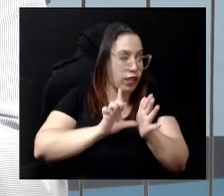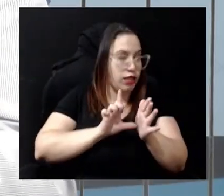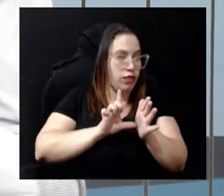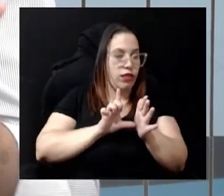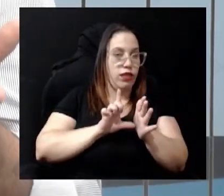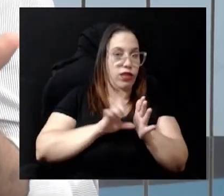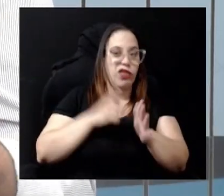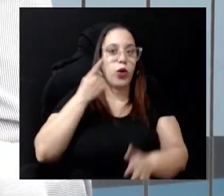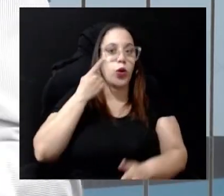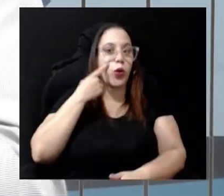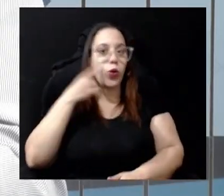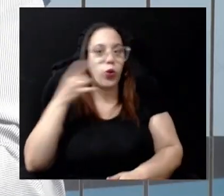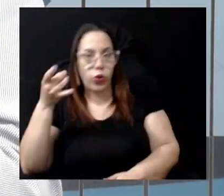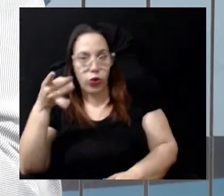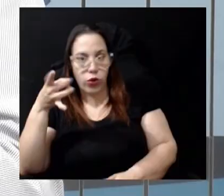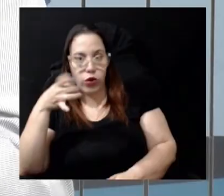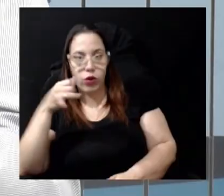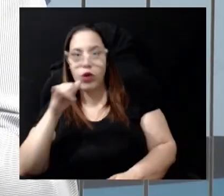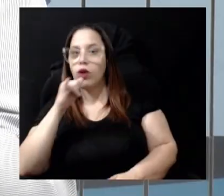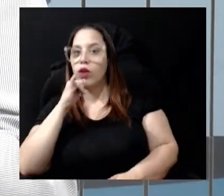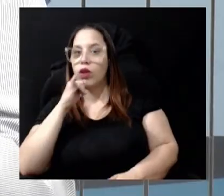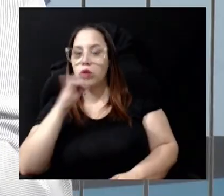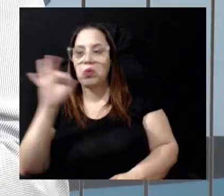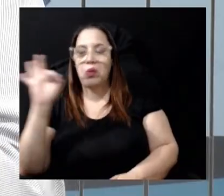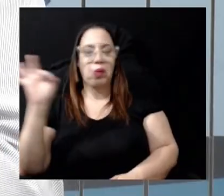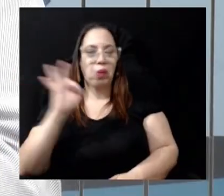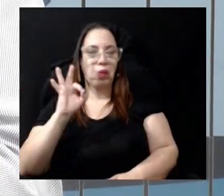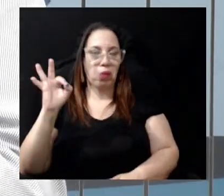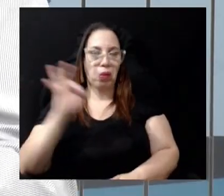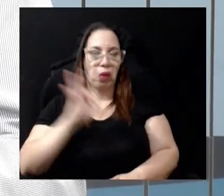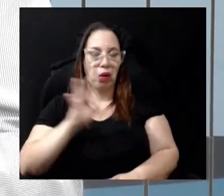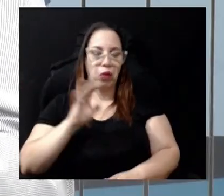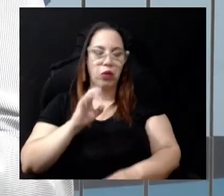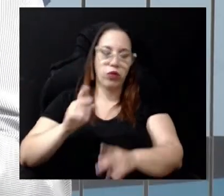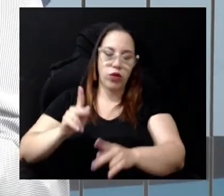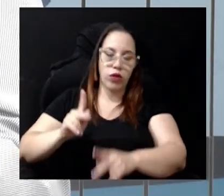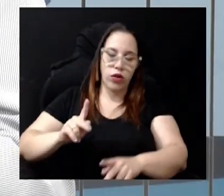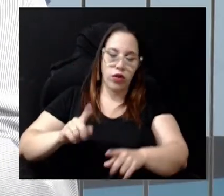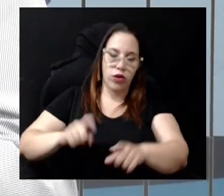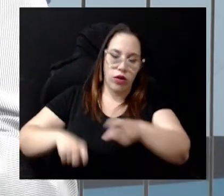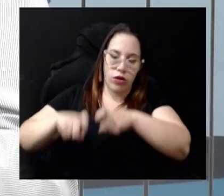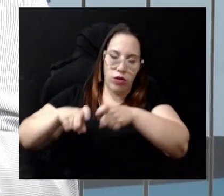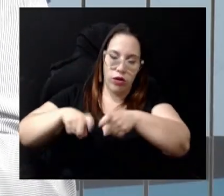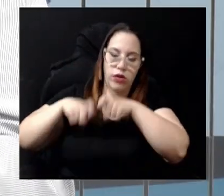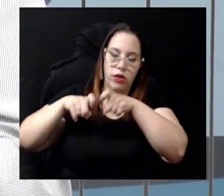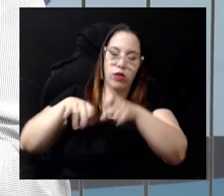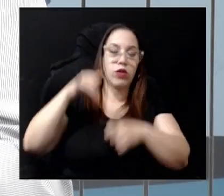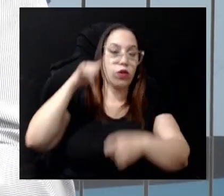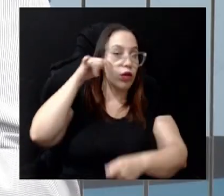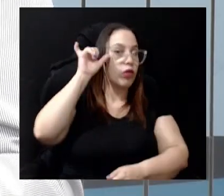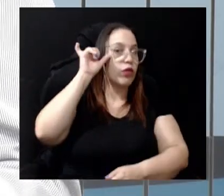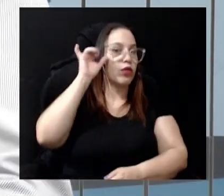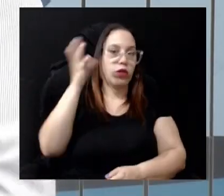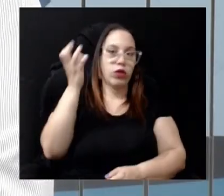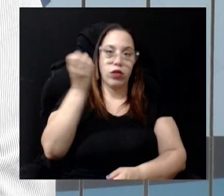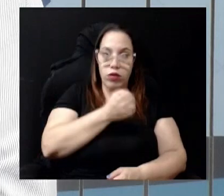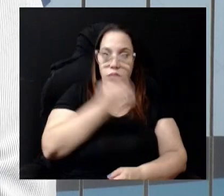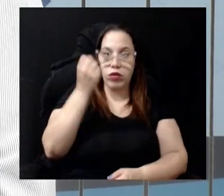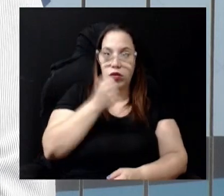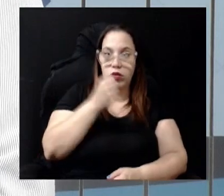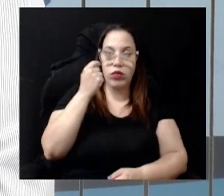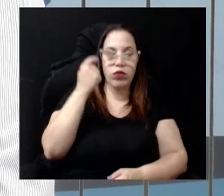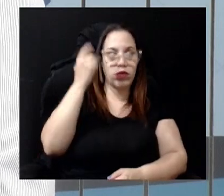especificamente esse exemplo, que é um excelente exemplo da produção de leite, é sabido por todos nós, né, que isso é feito